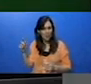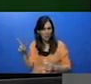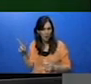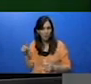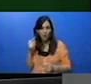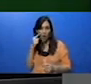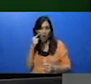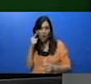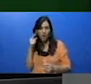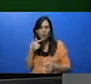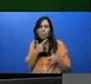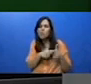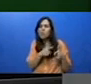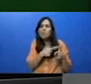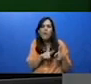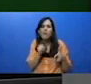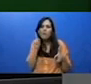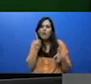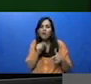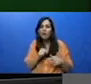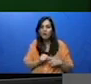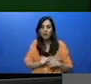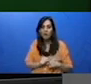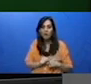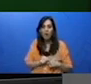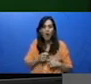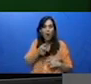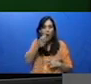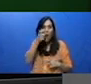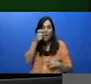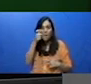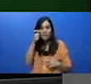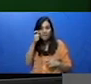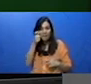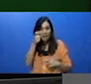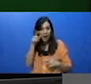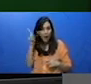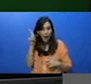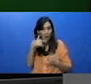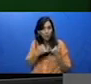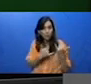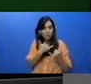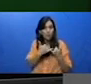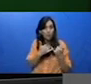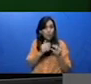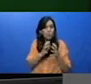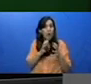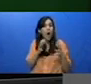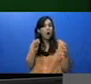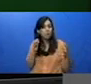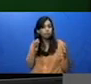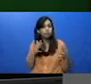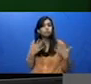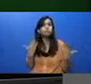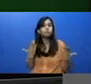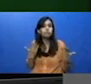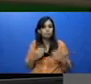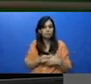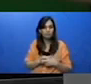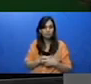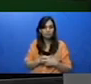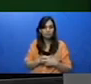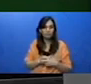lá, resolvendo problemas. Observe uma rodada do jogo, qual é o maior? Entre Maria e